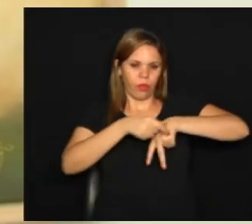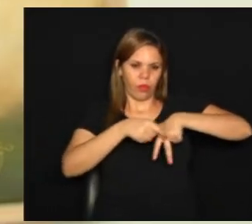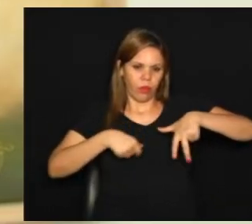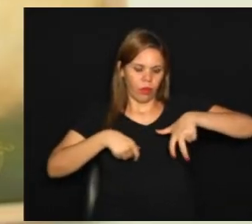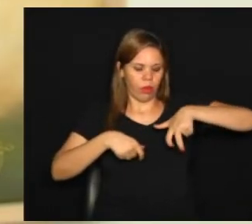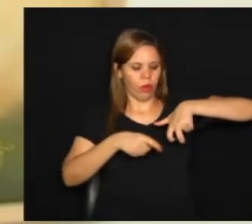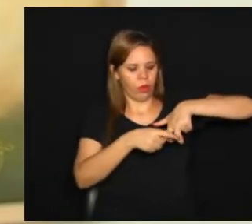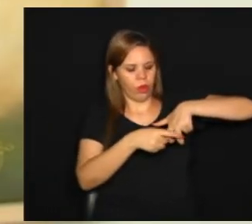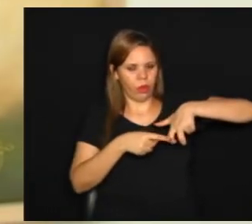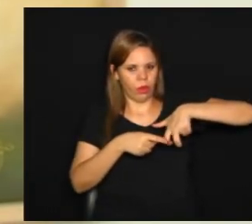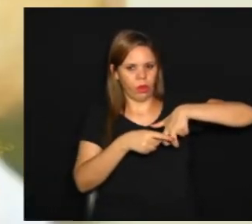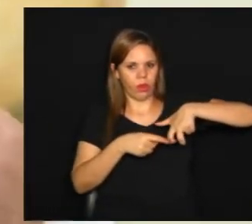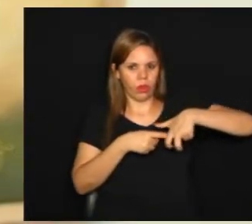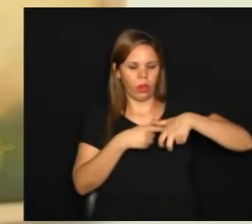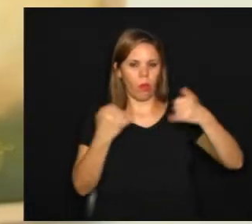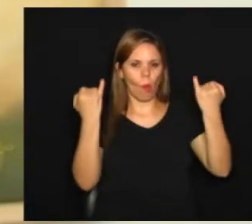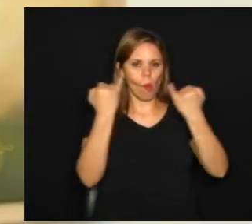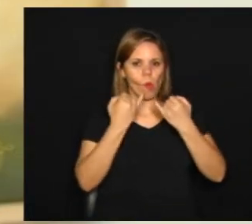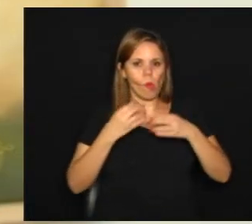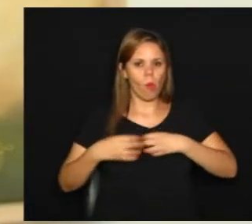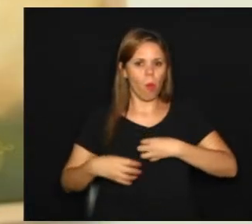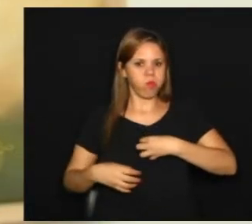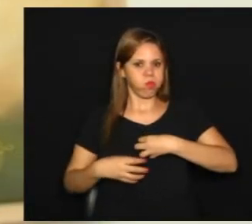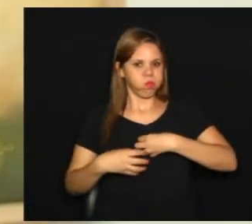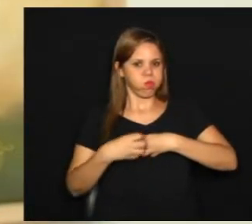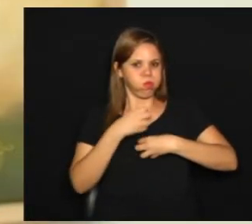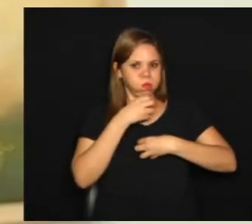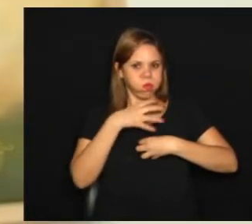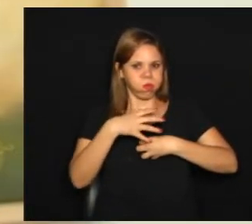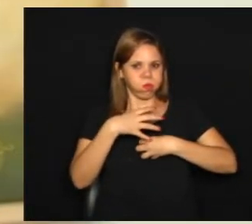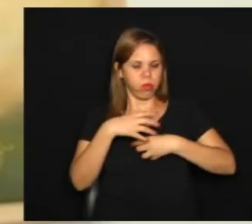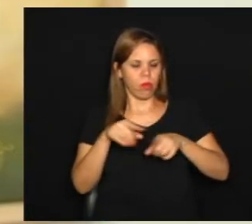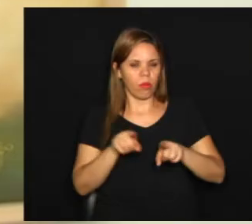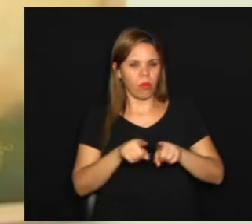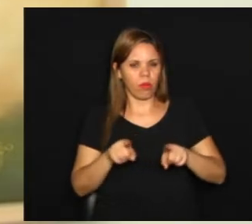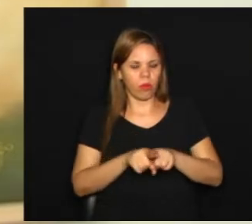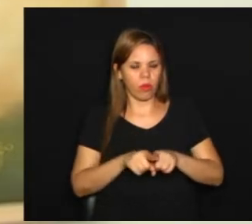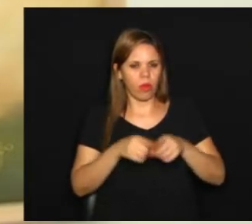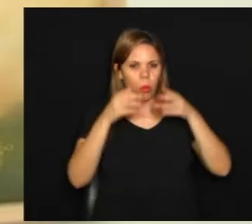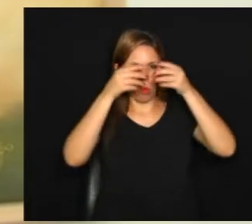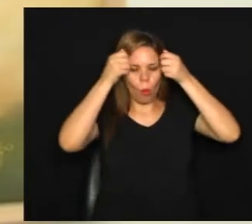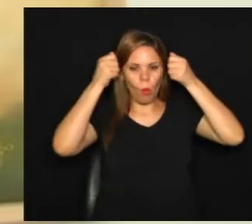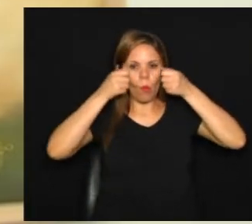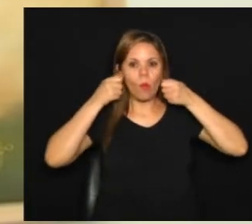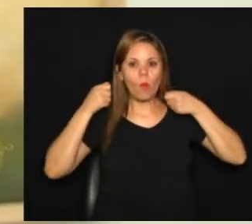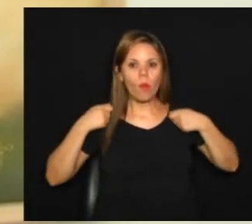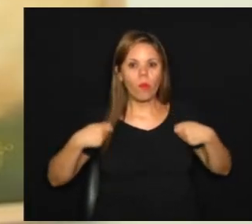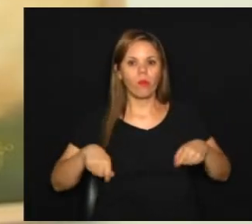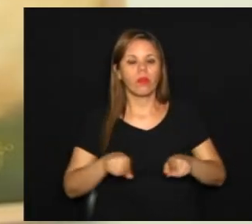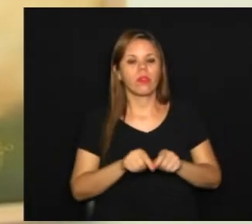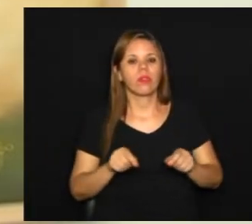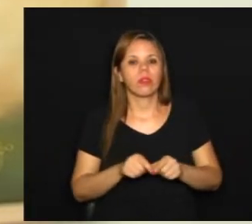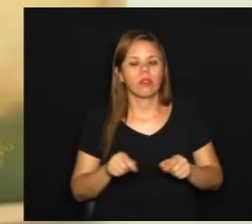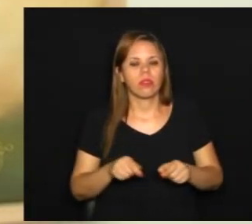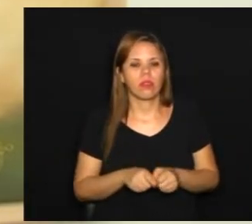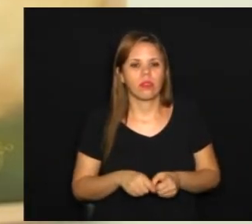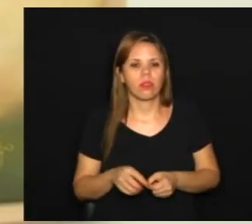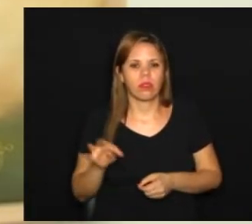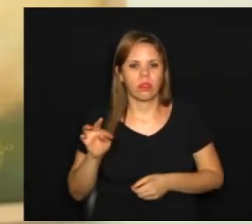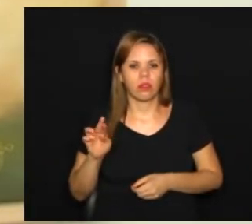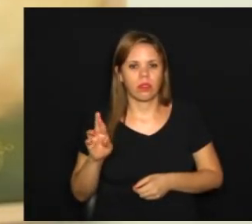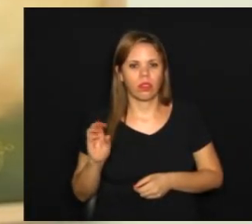e pacientes que ficam imobilizados por muito tempo. Por exemplo, pessoas que fazem cirurgias, que são cirurgias longas,